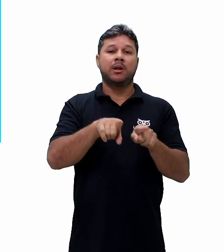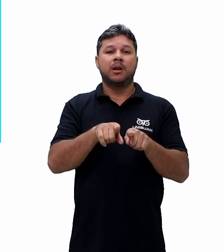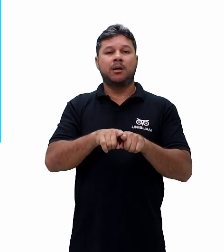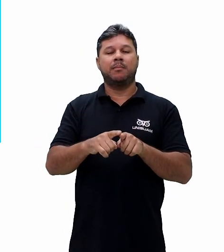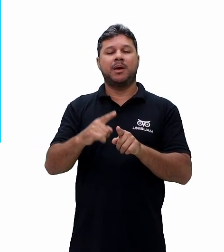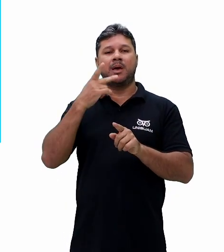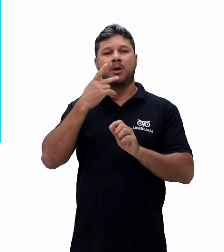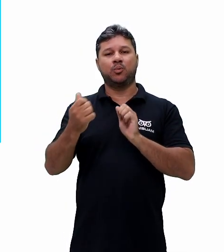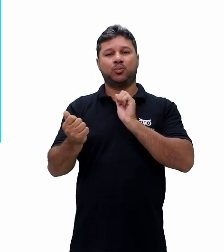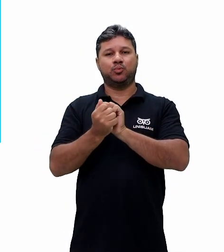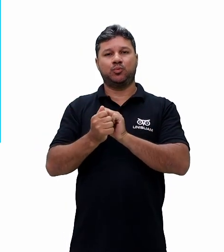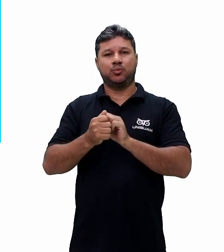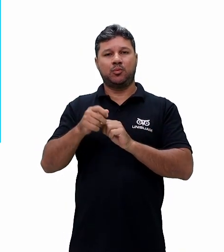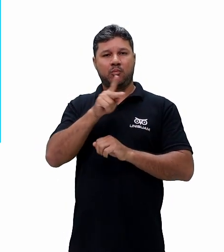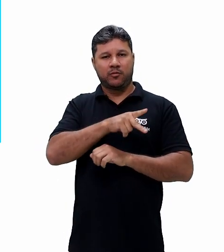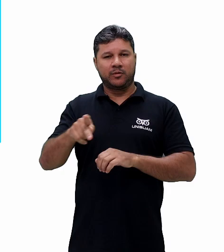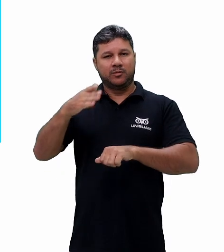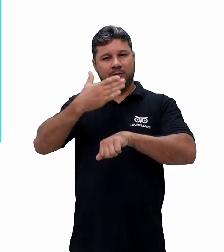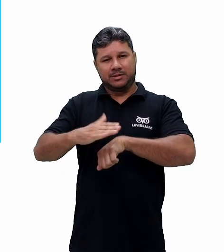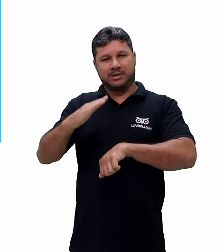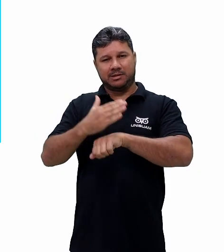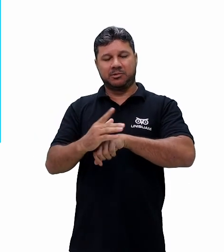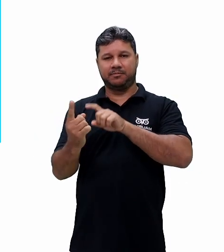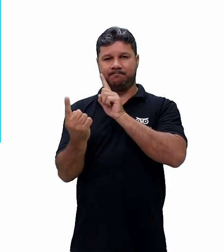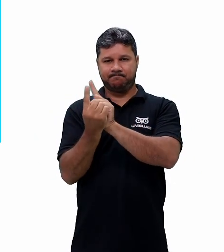personal trainer.